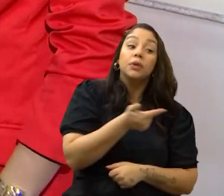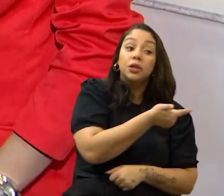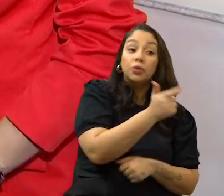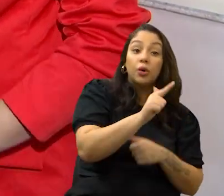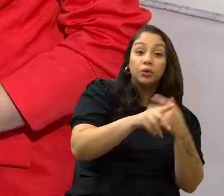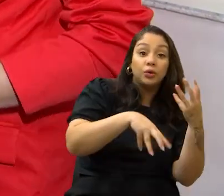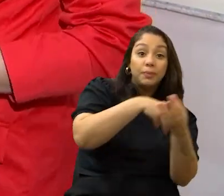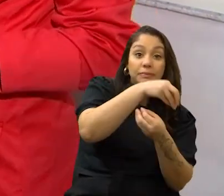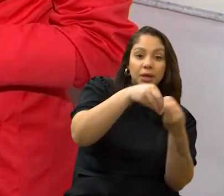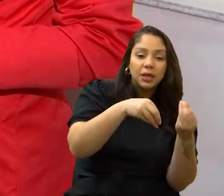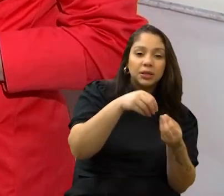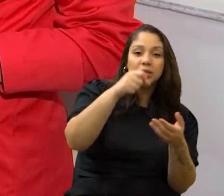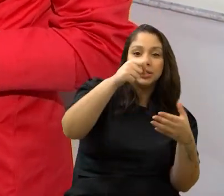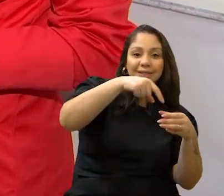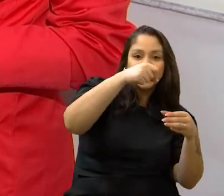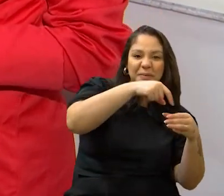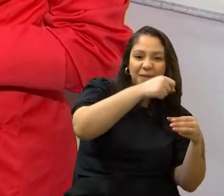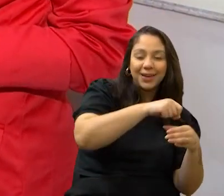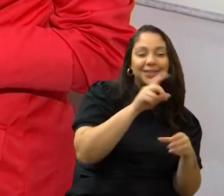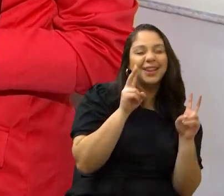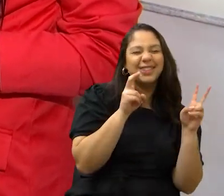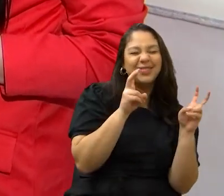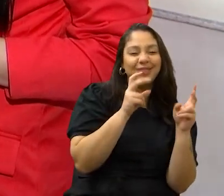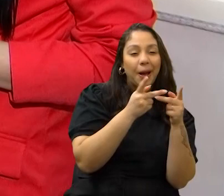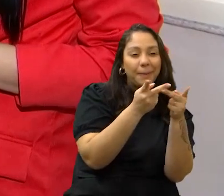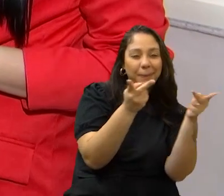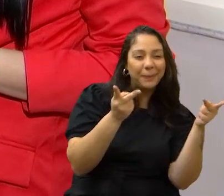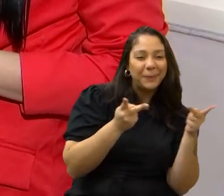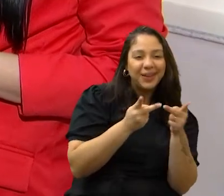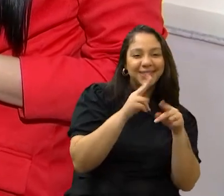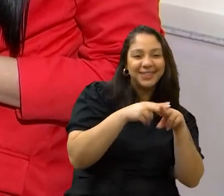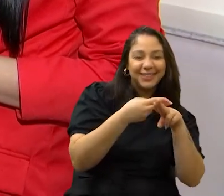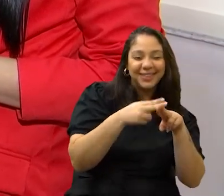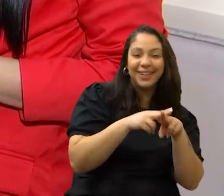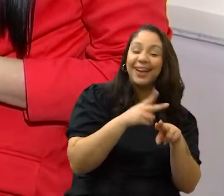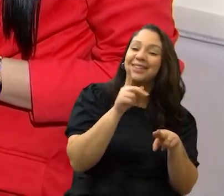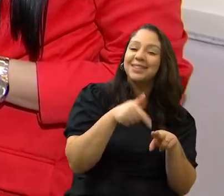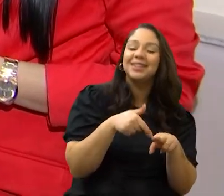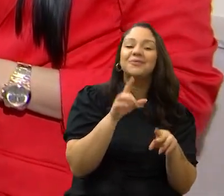um petisco, como se fosse a pizza, o chocolate do final de semana.